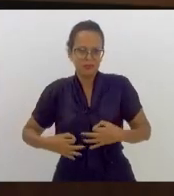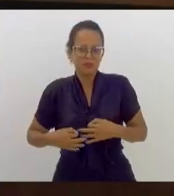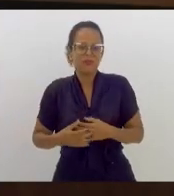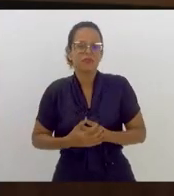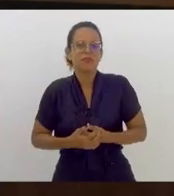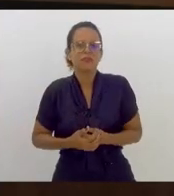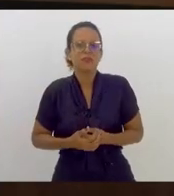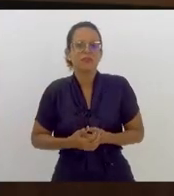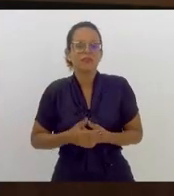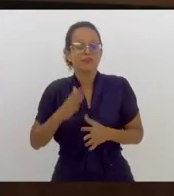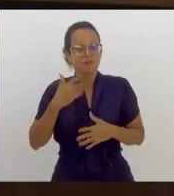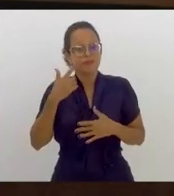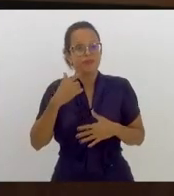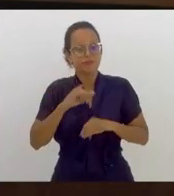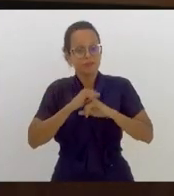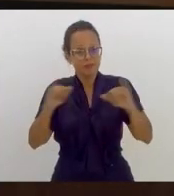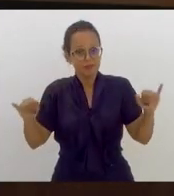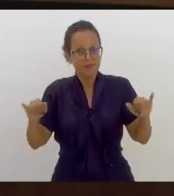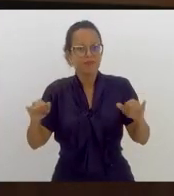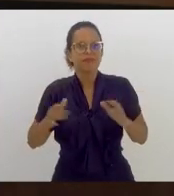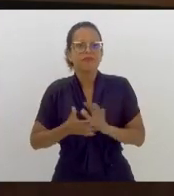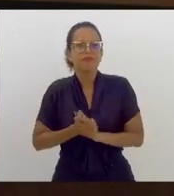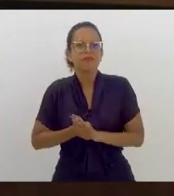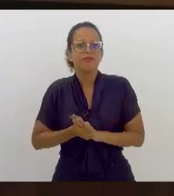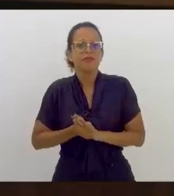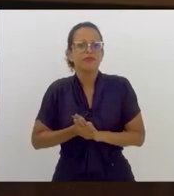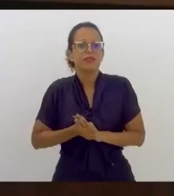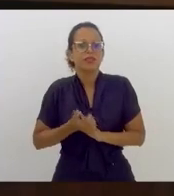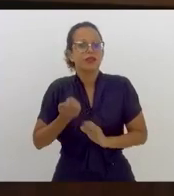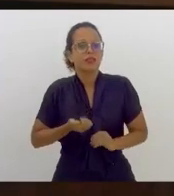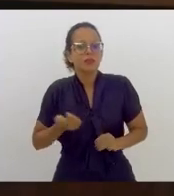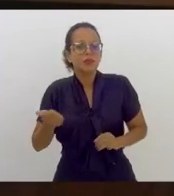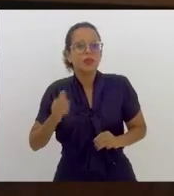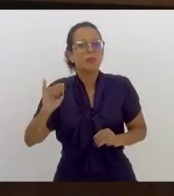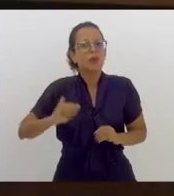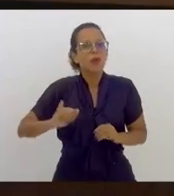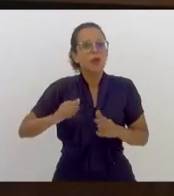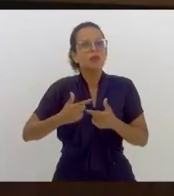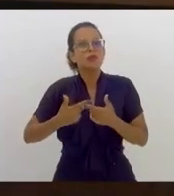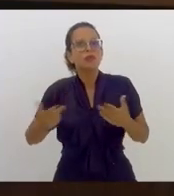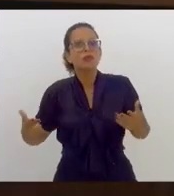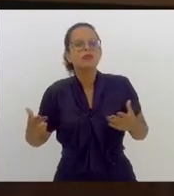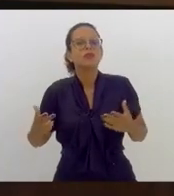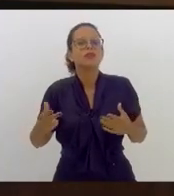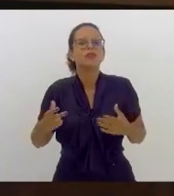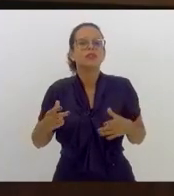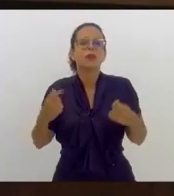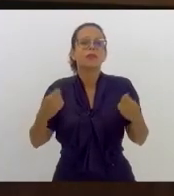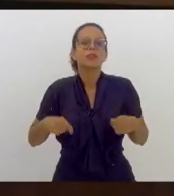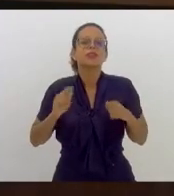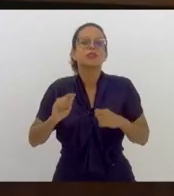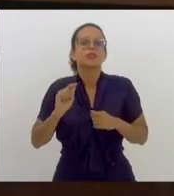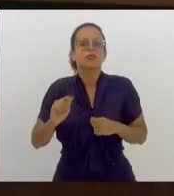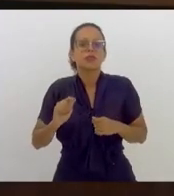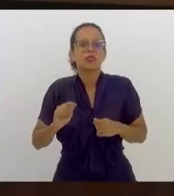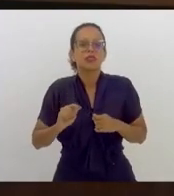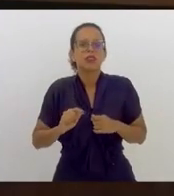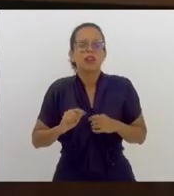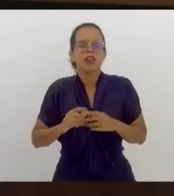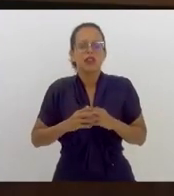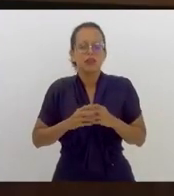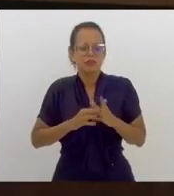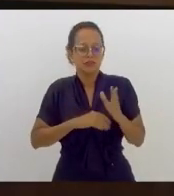que os benefícios fiscais, além do mais, necessitam do impacto na